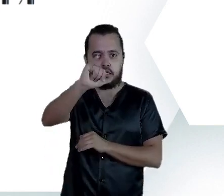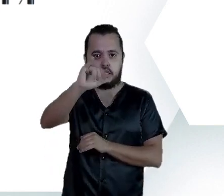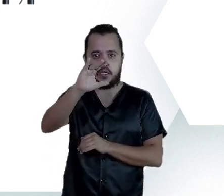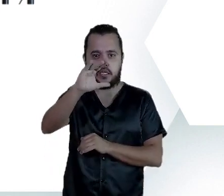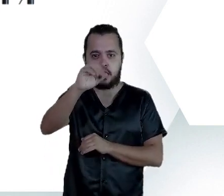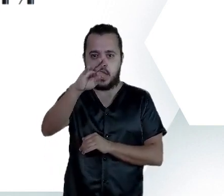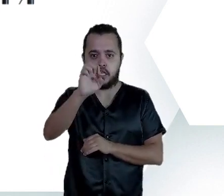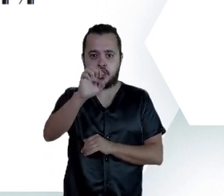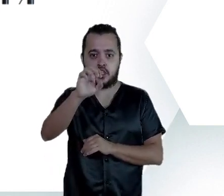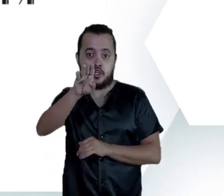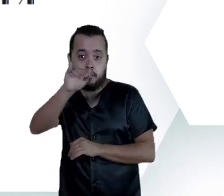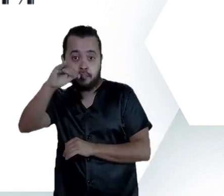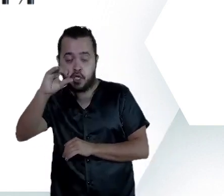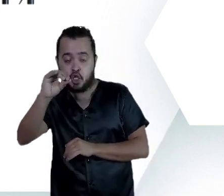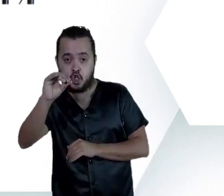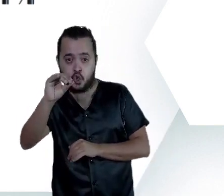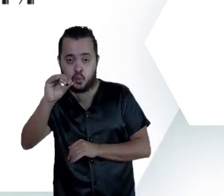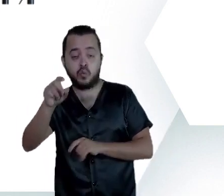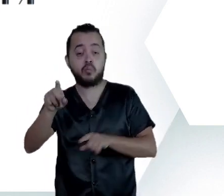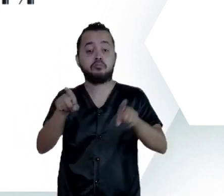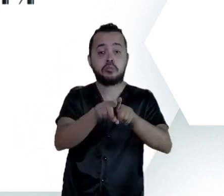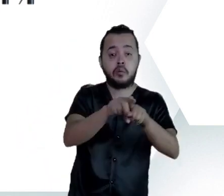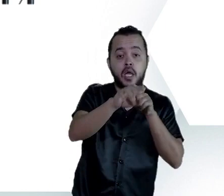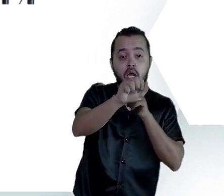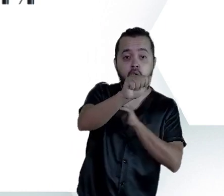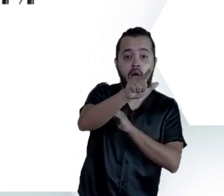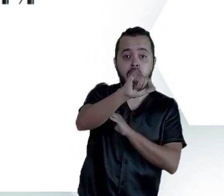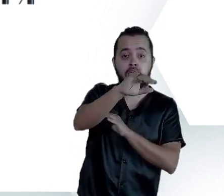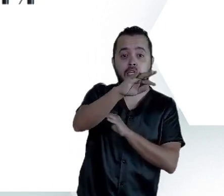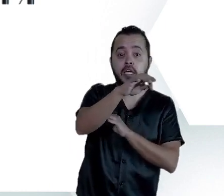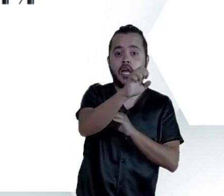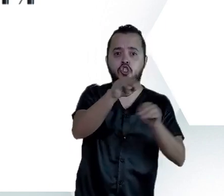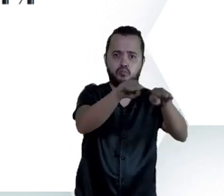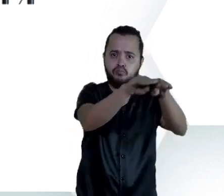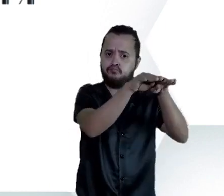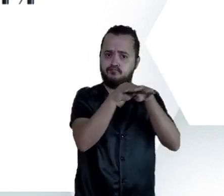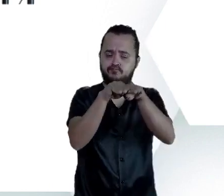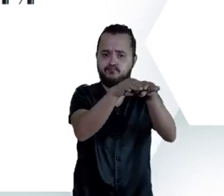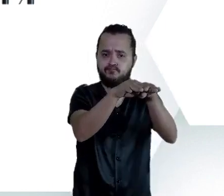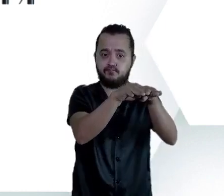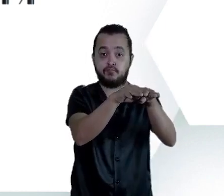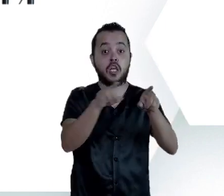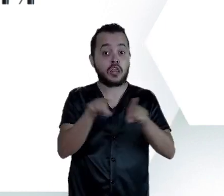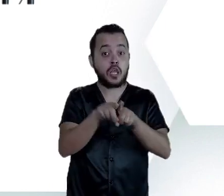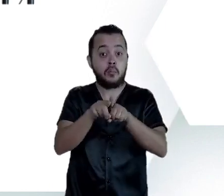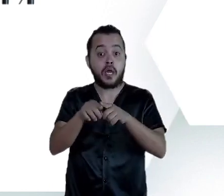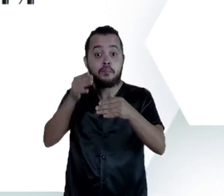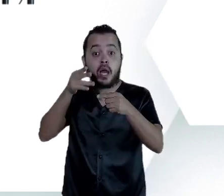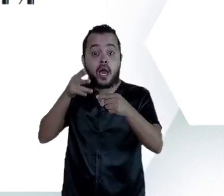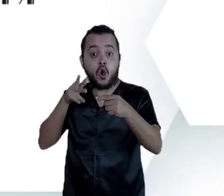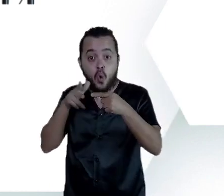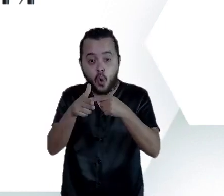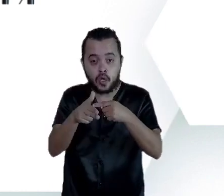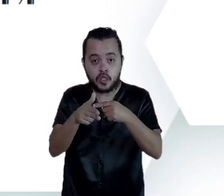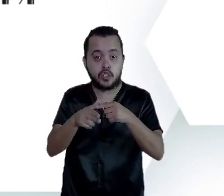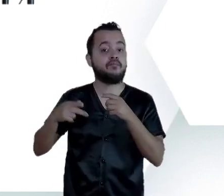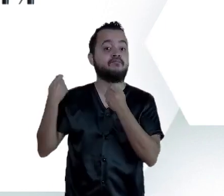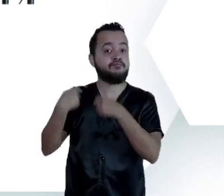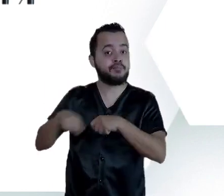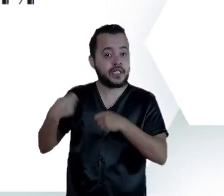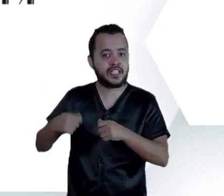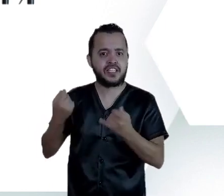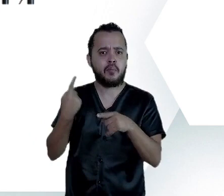beleza? Eu tenho aqui o alicate universal. Eu tenho aqui o alicate de corte, vocês vão utilizar muito esse, vocês precisam